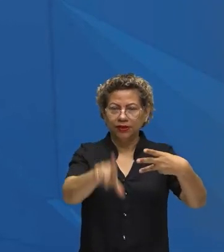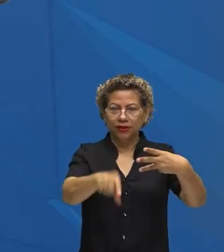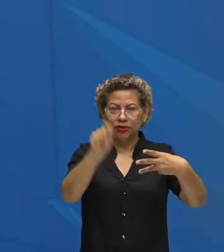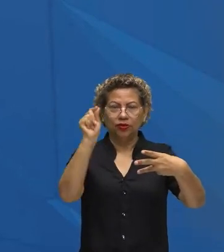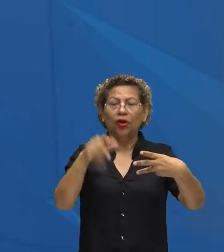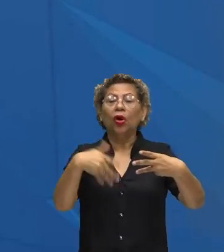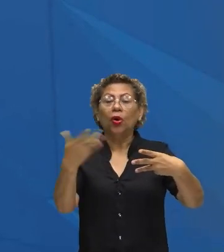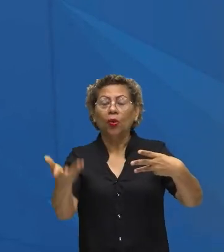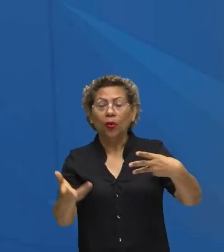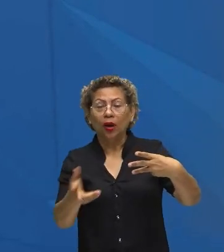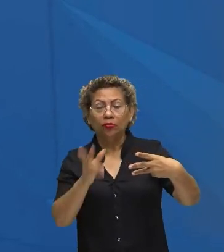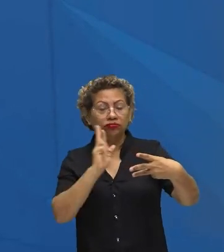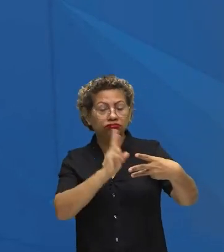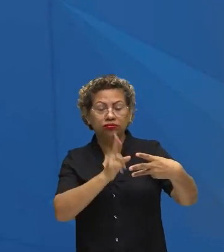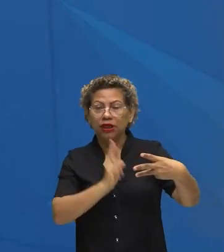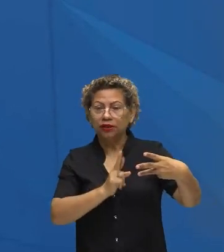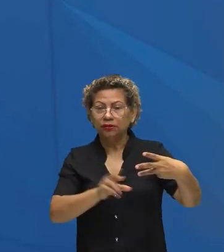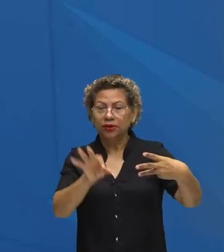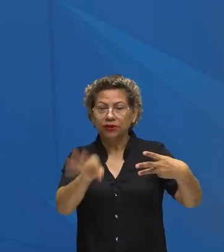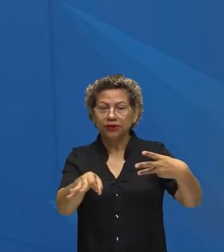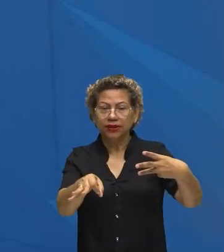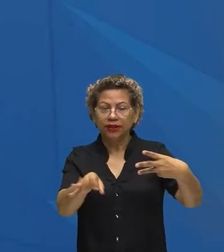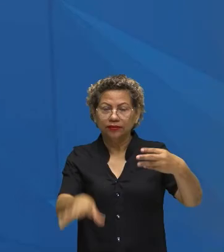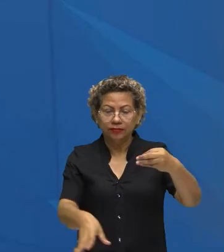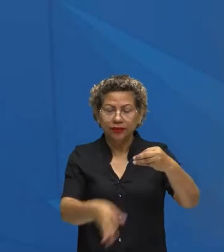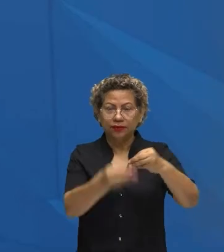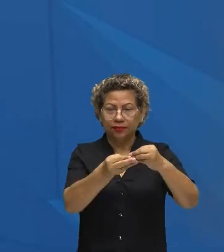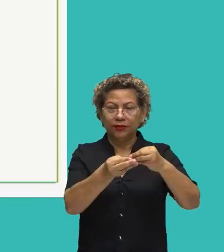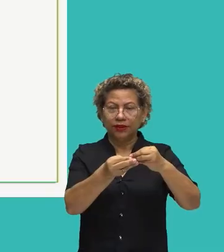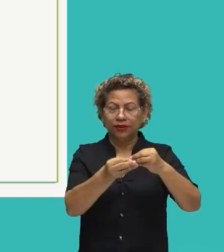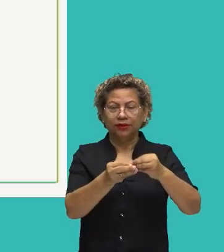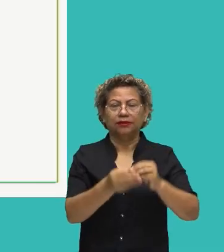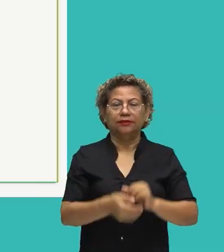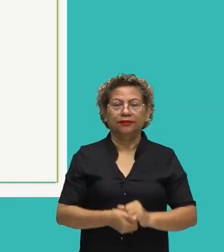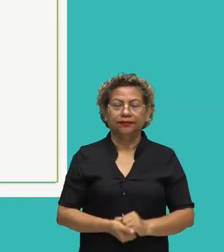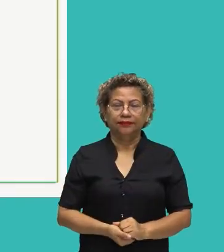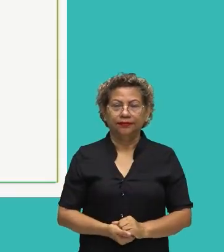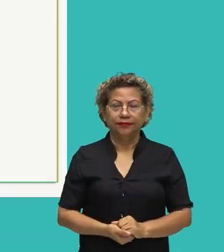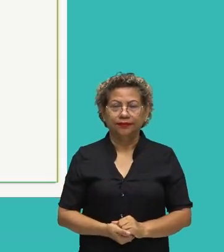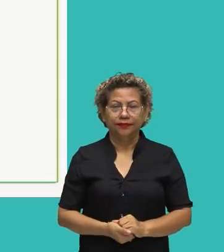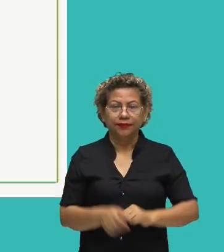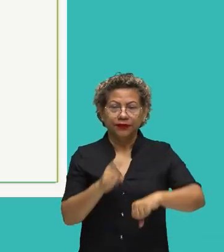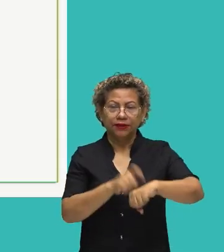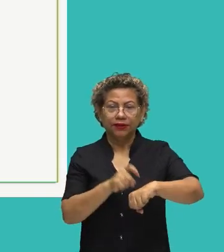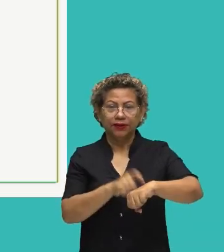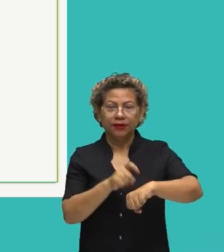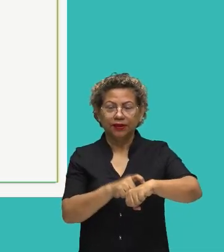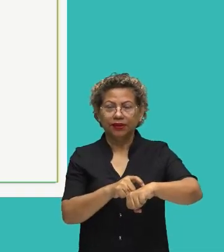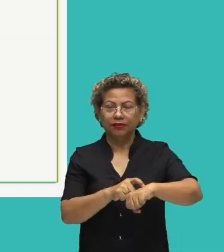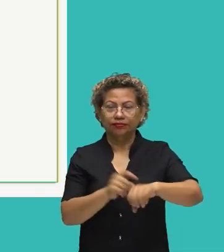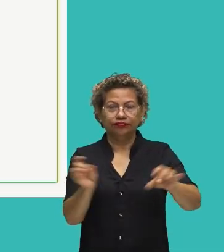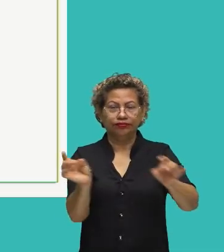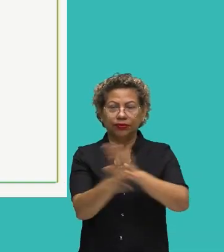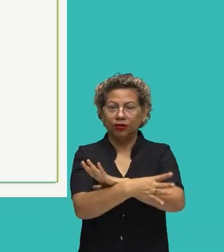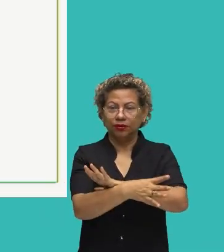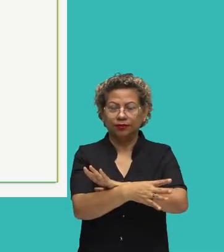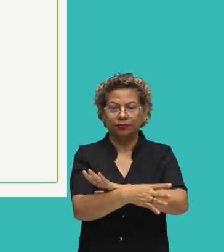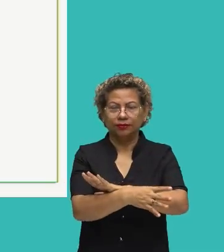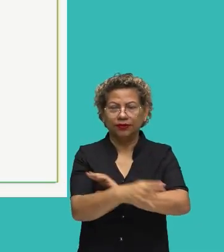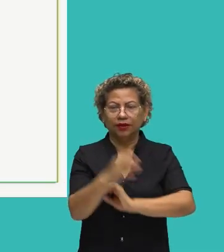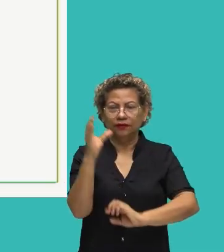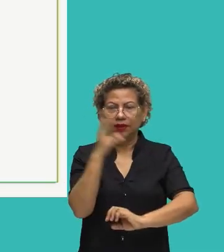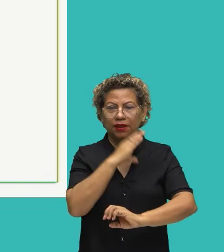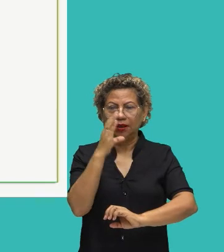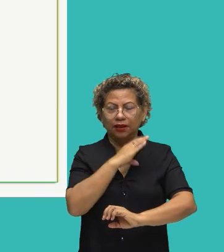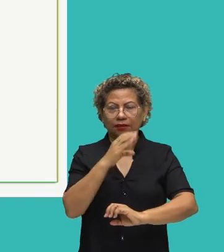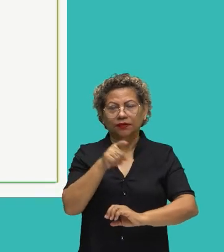mim, completando aí esse ditado popular. Quiz na tela, tempo encerrado. É muito rápido. Você tem que